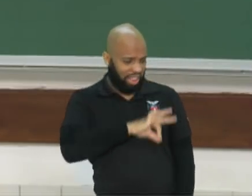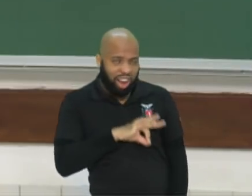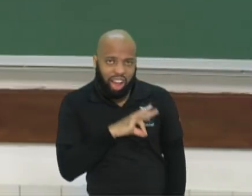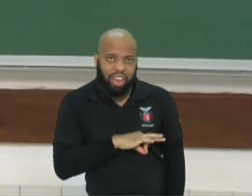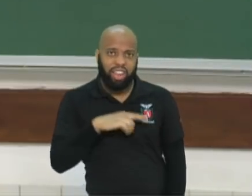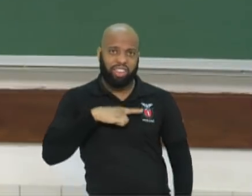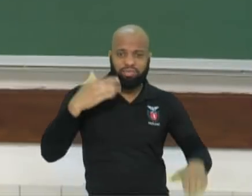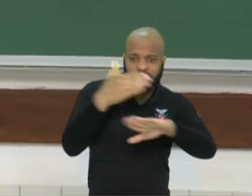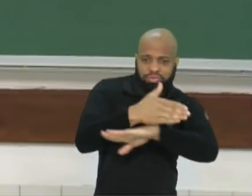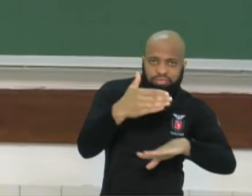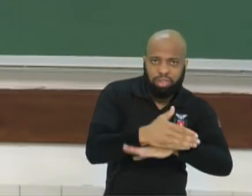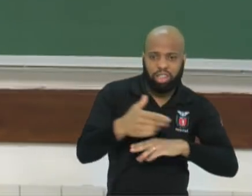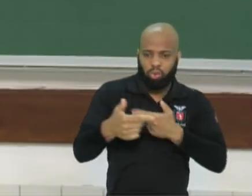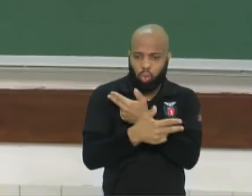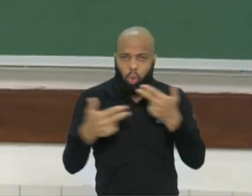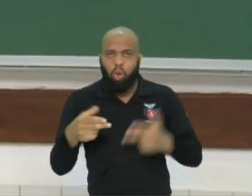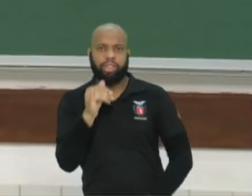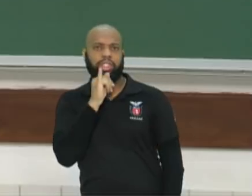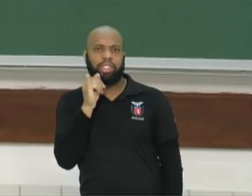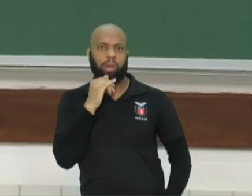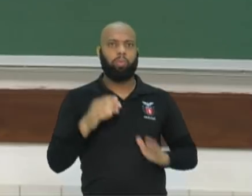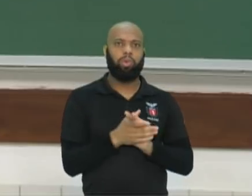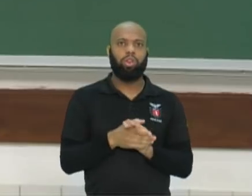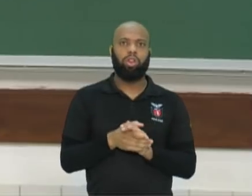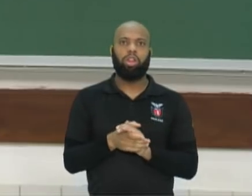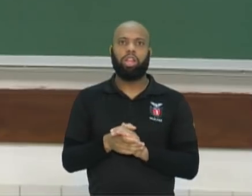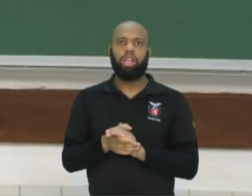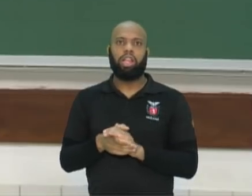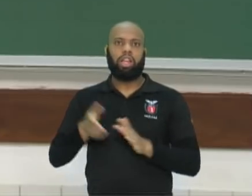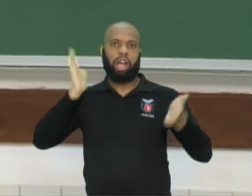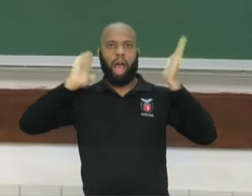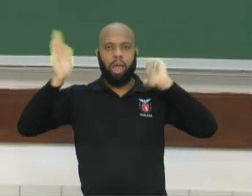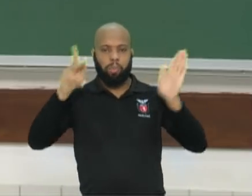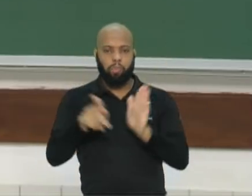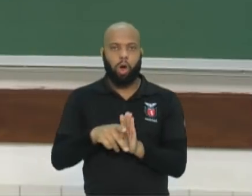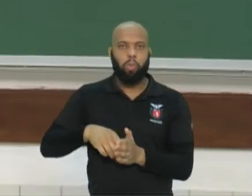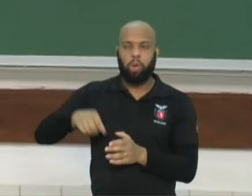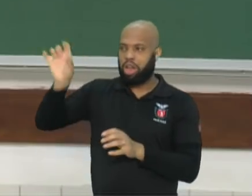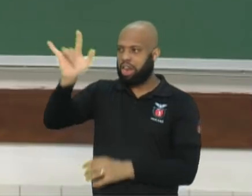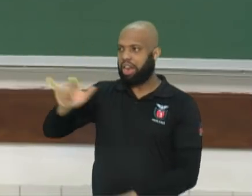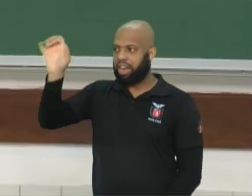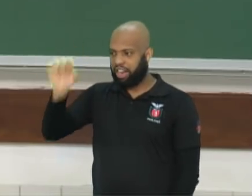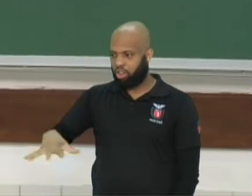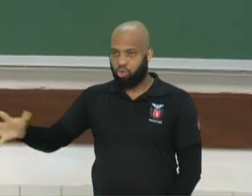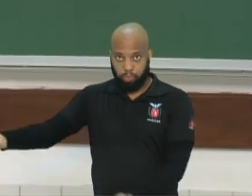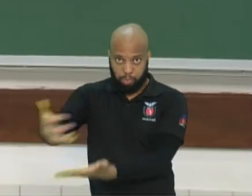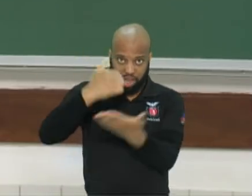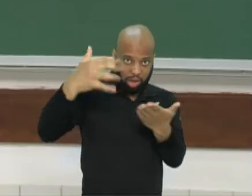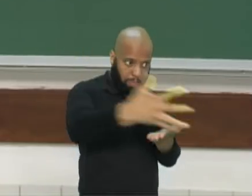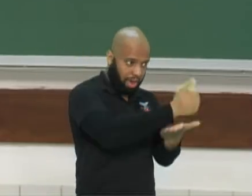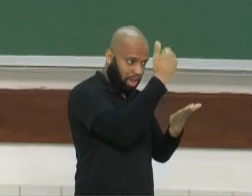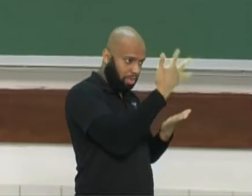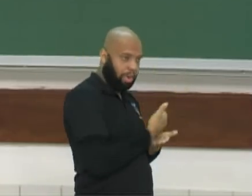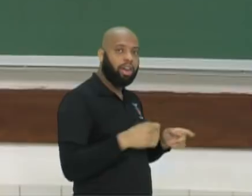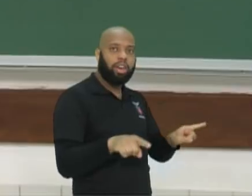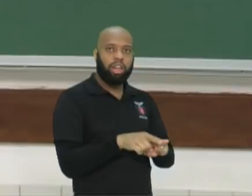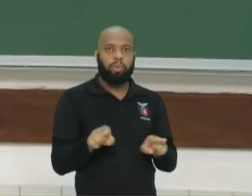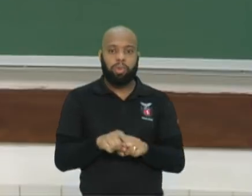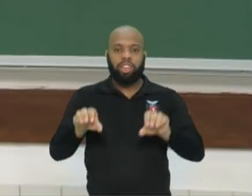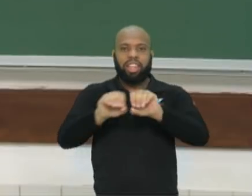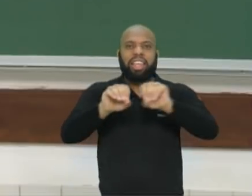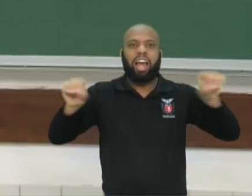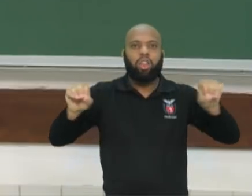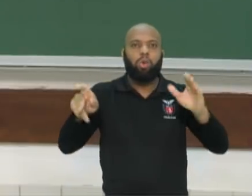tem acesso a serviços como coleta de lixo, saneamento básico em geral? Então, são